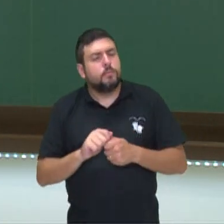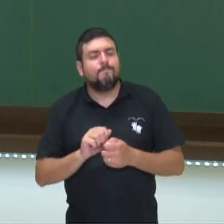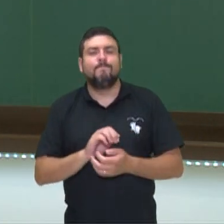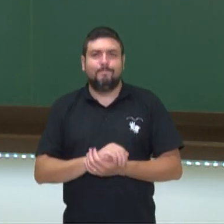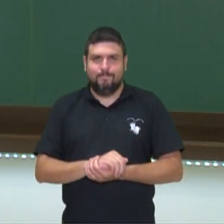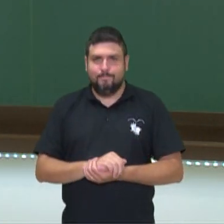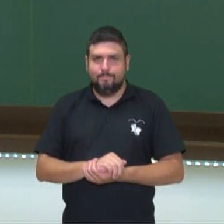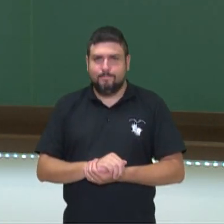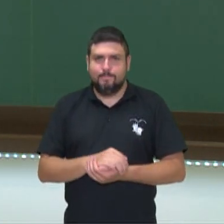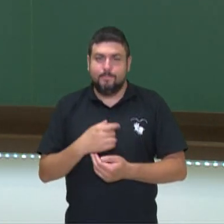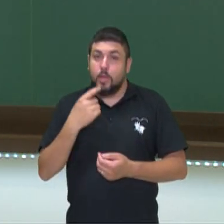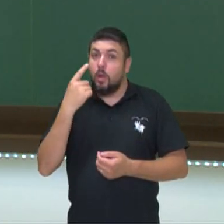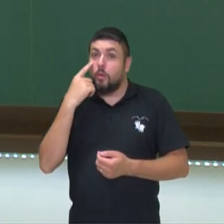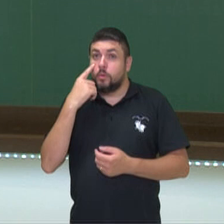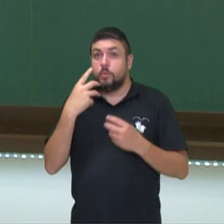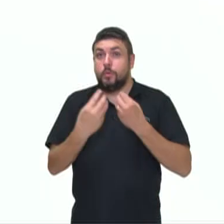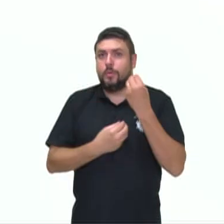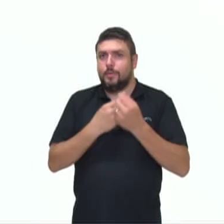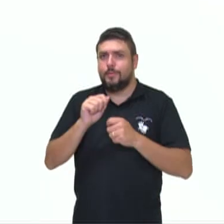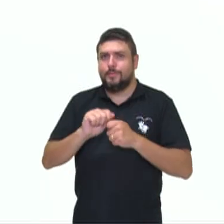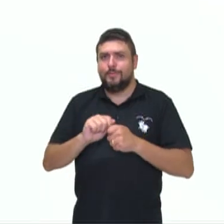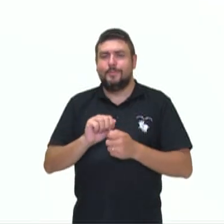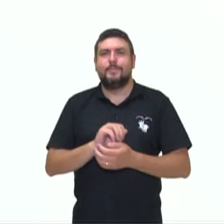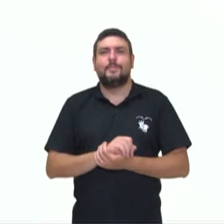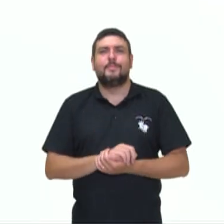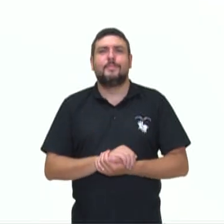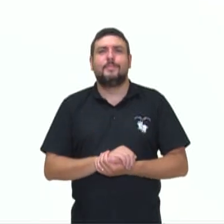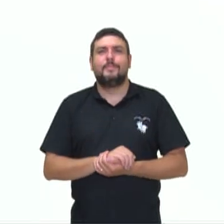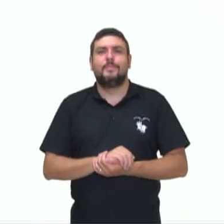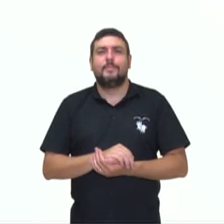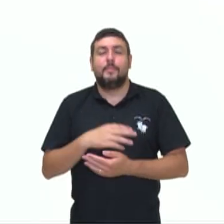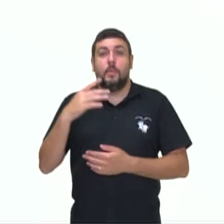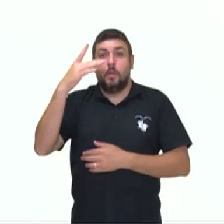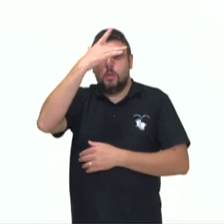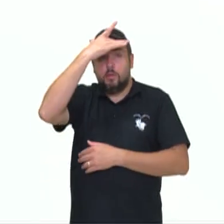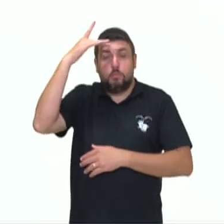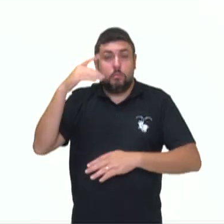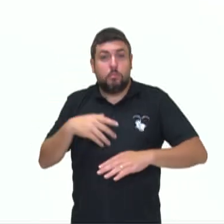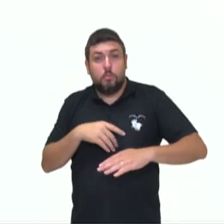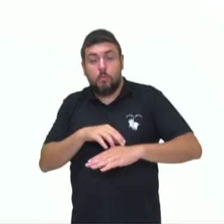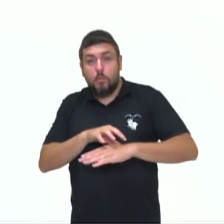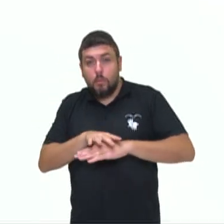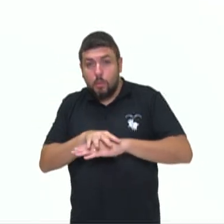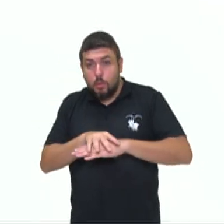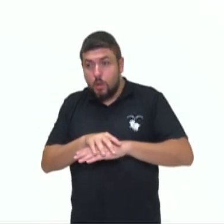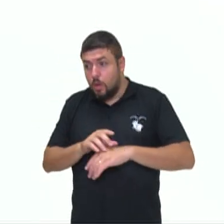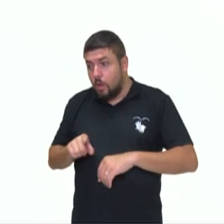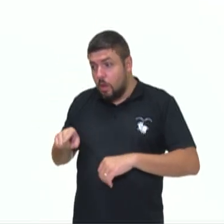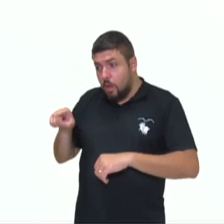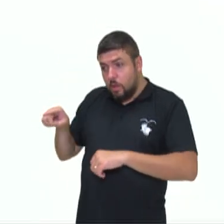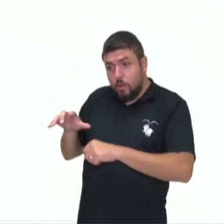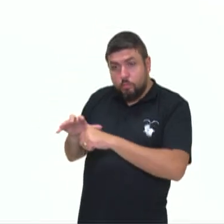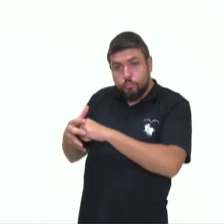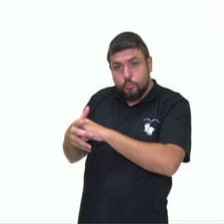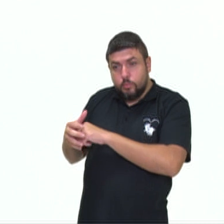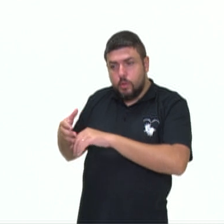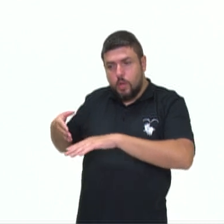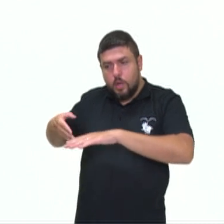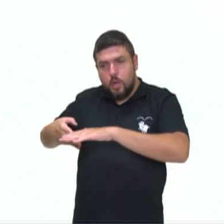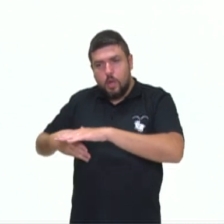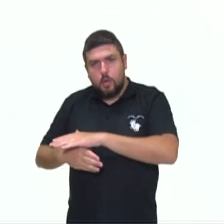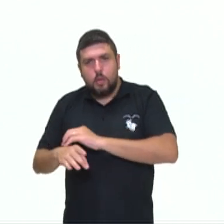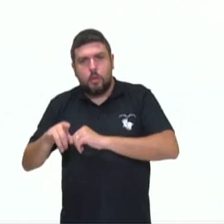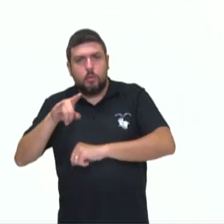bem, olha isso, a pessoa infectada deve entrar no banheiro